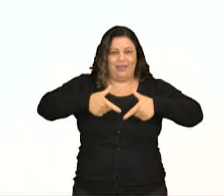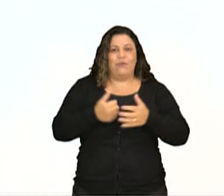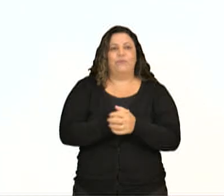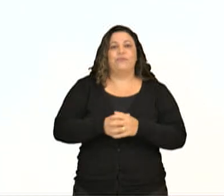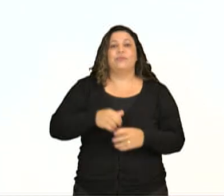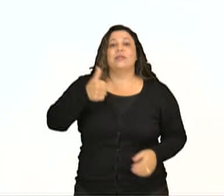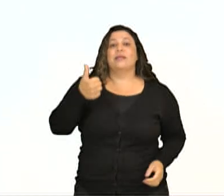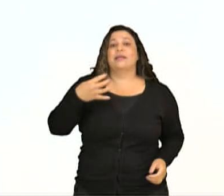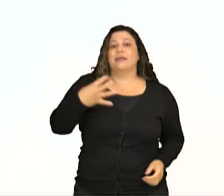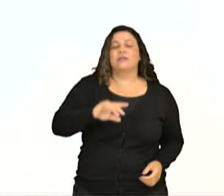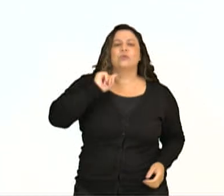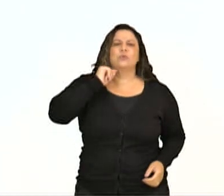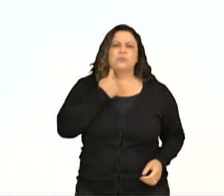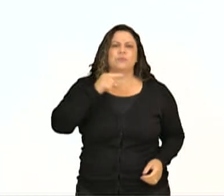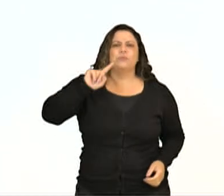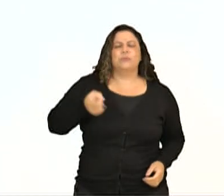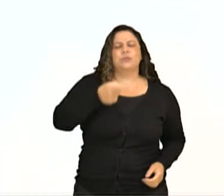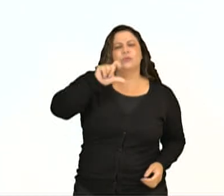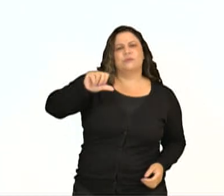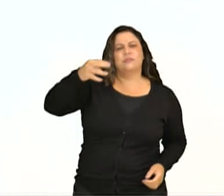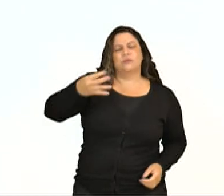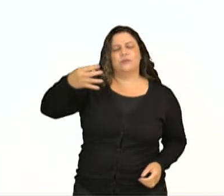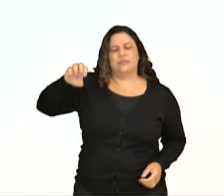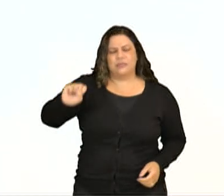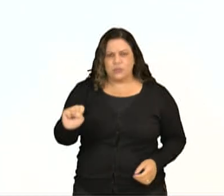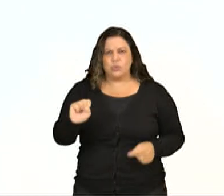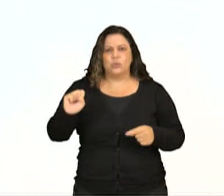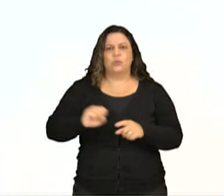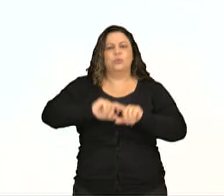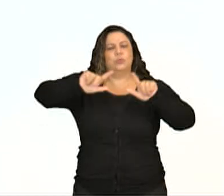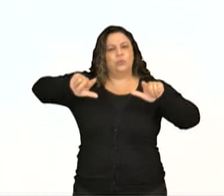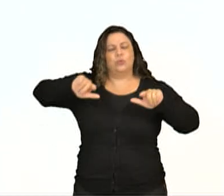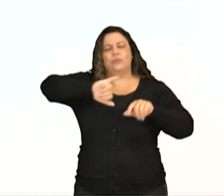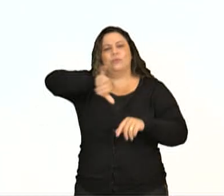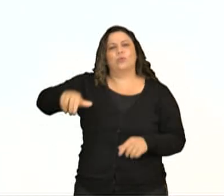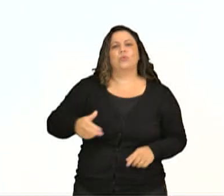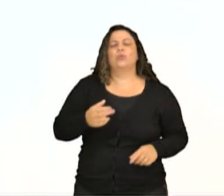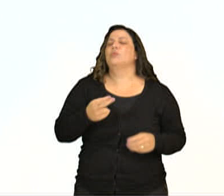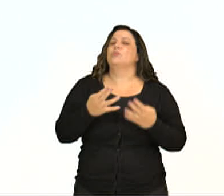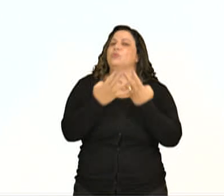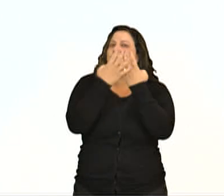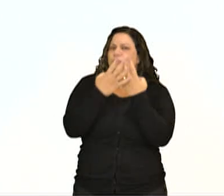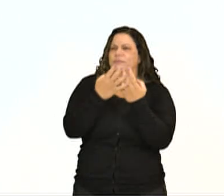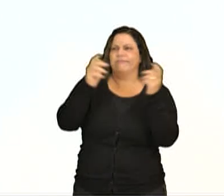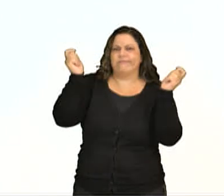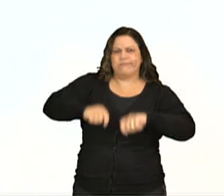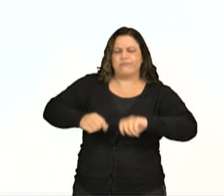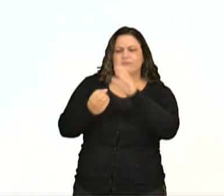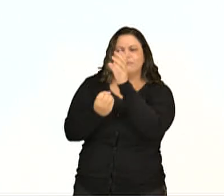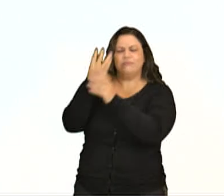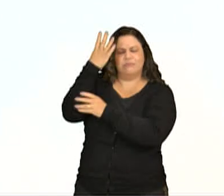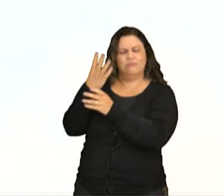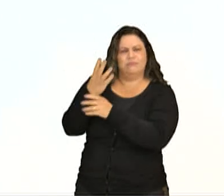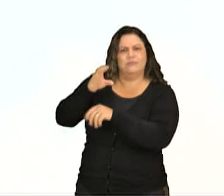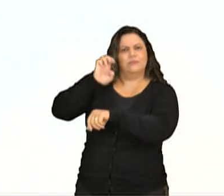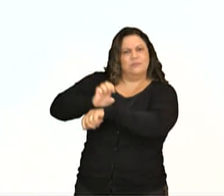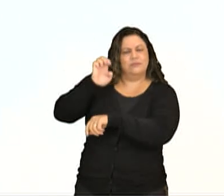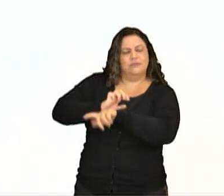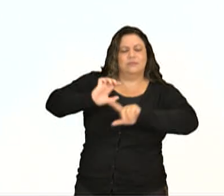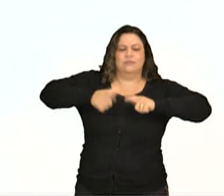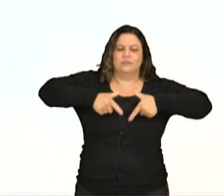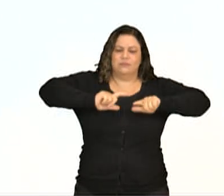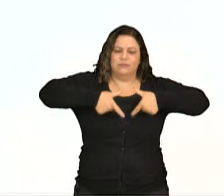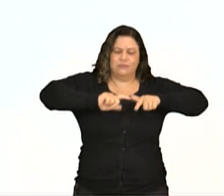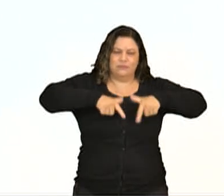de maio de 1948, os judeus fundaram o Estado de Israel, que imediatamente foi reconhecido pelos